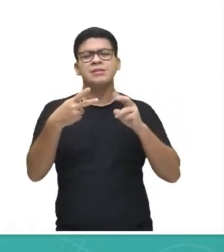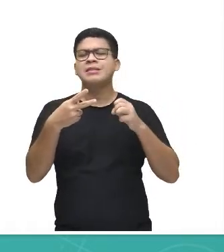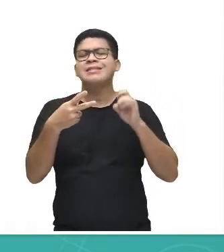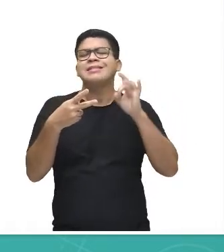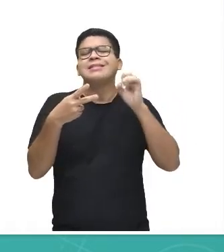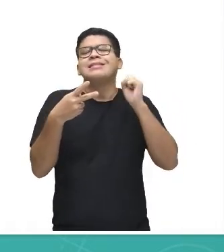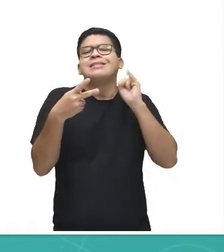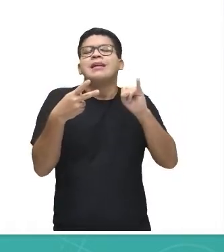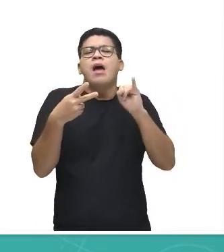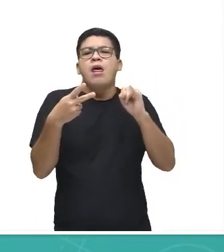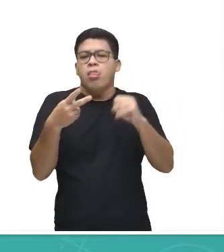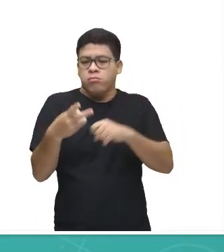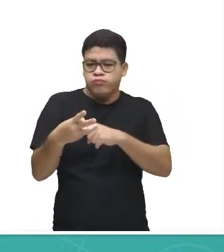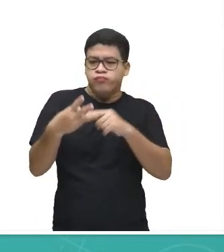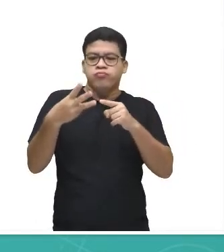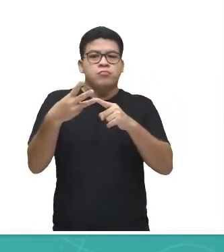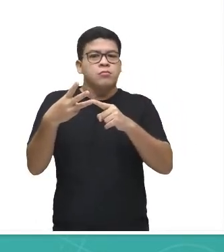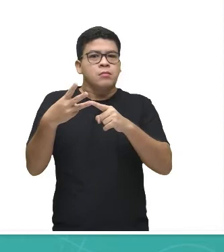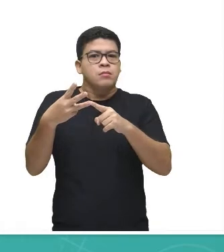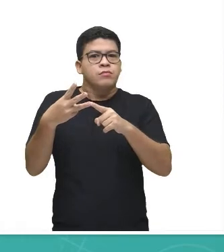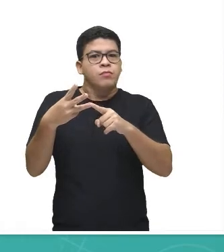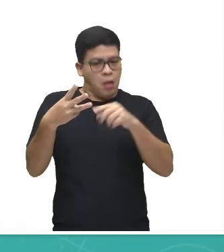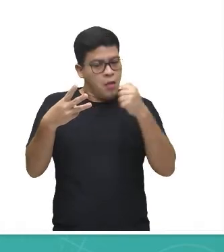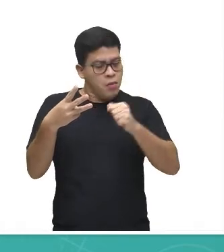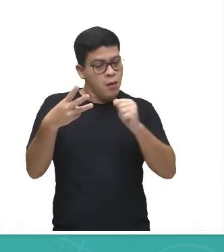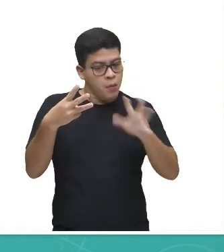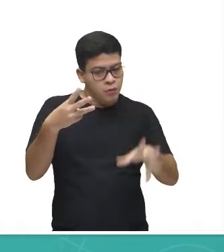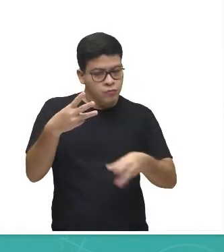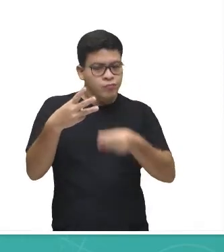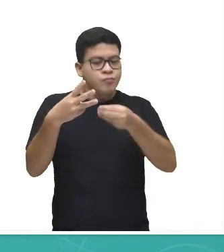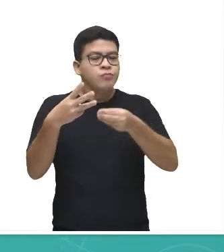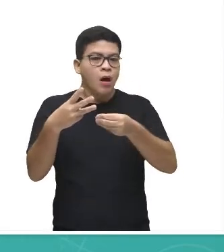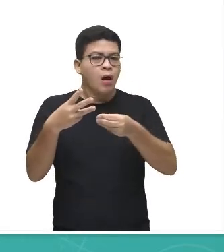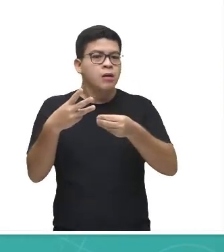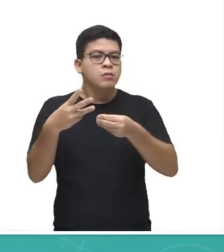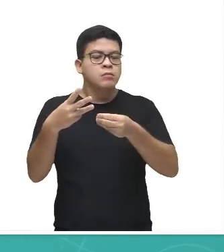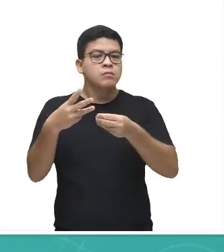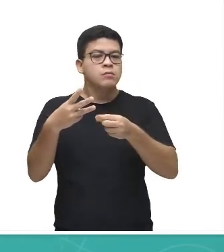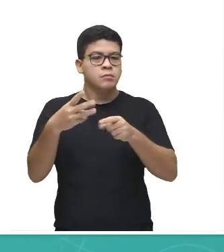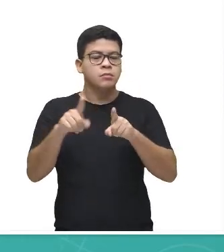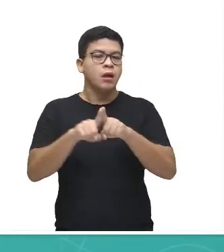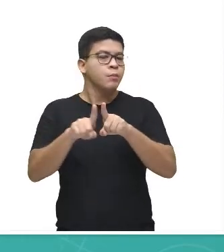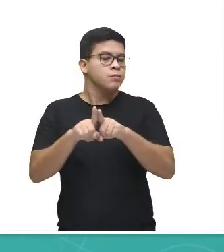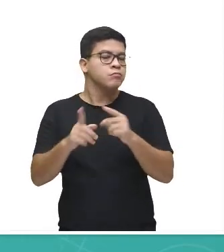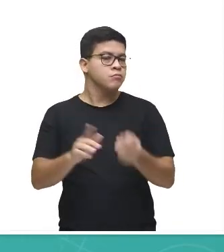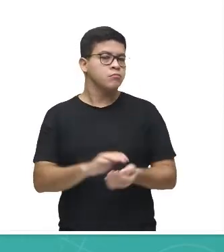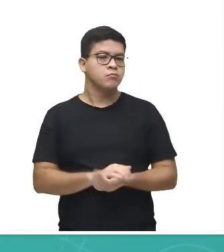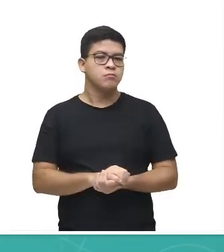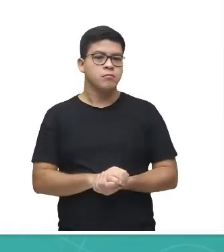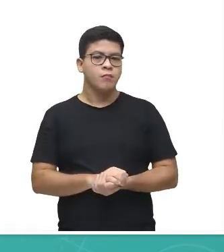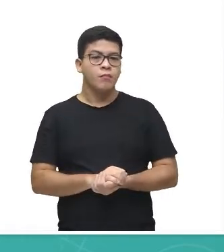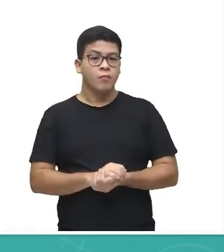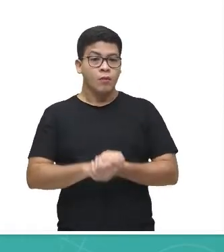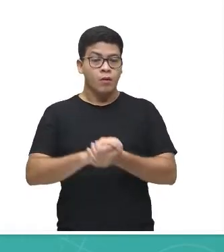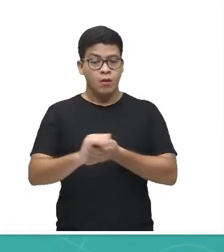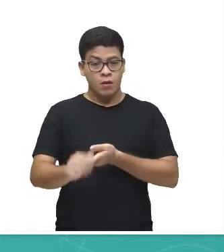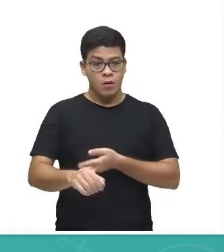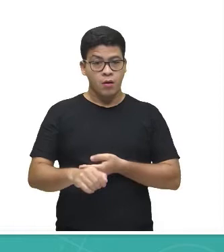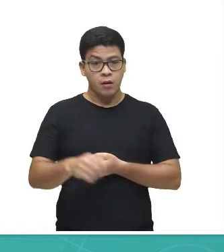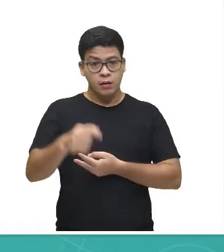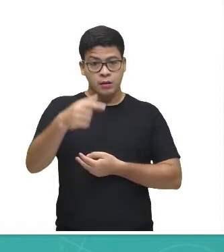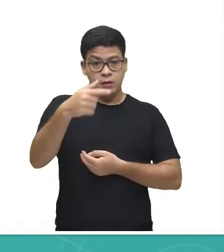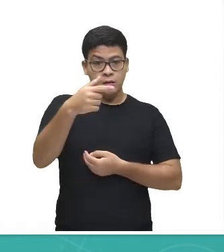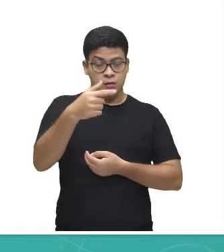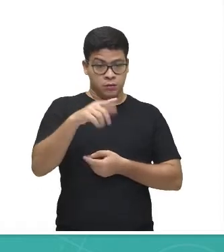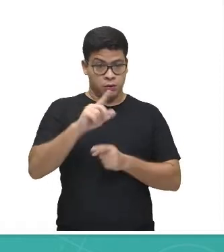aqui 3 números, tudo seria parcela? Sim, todo mundo seria parcela. Sobre, ou